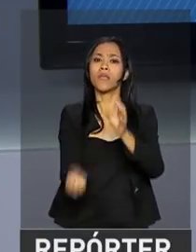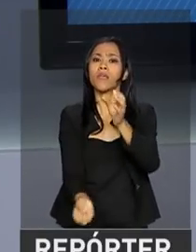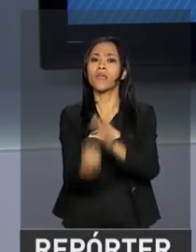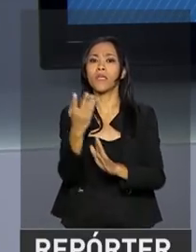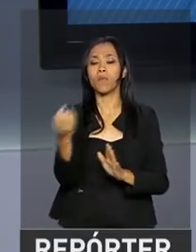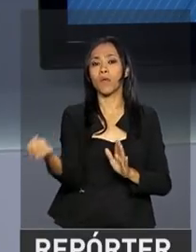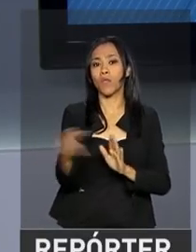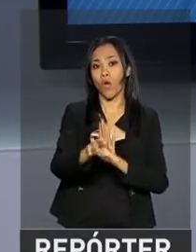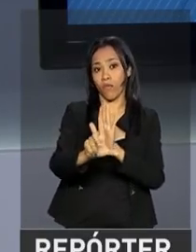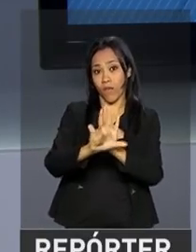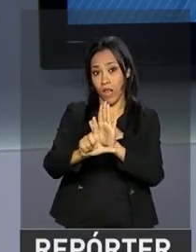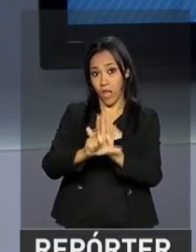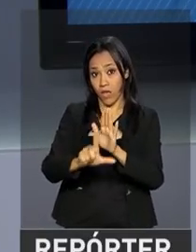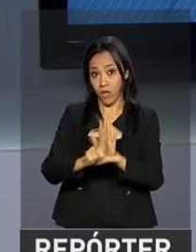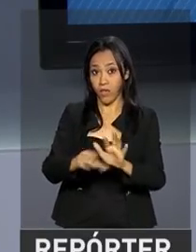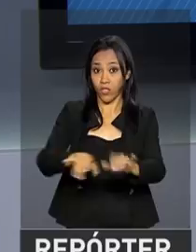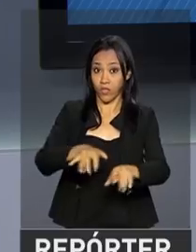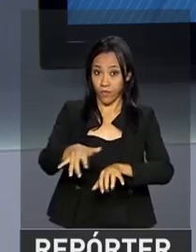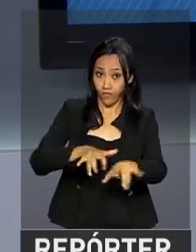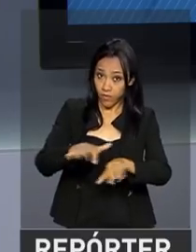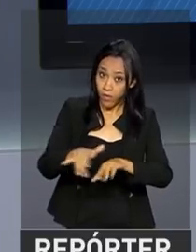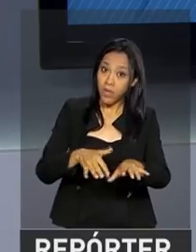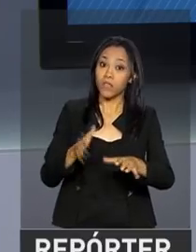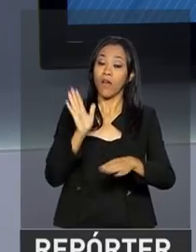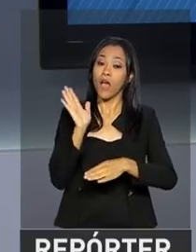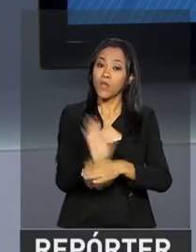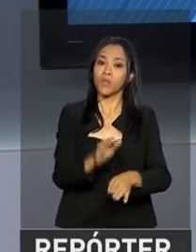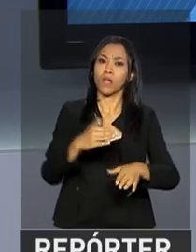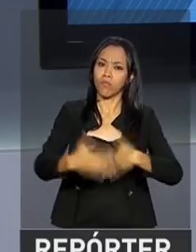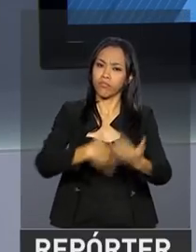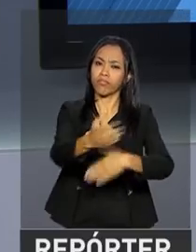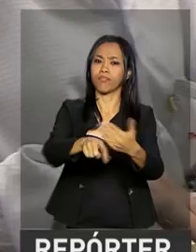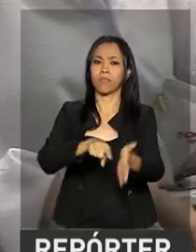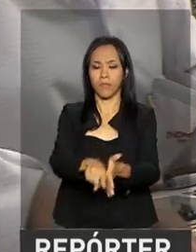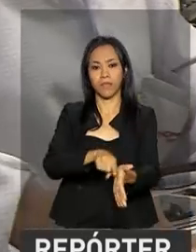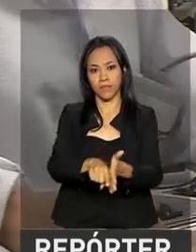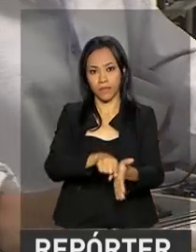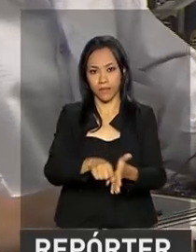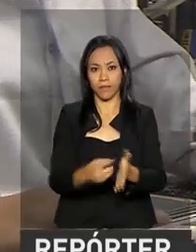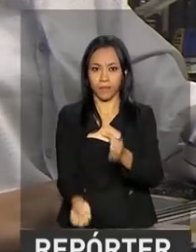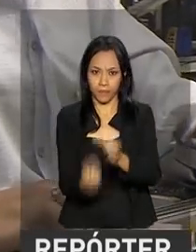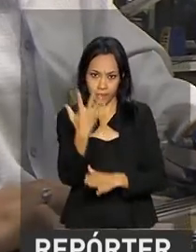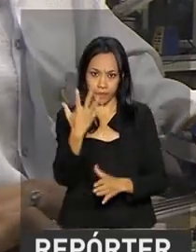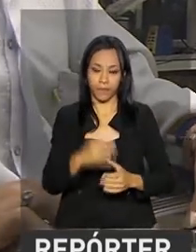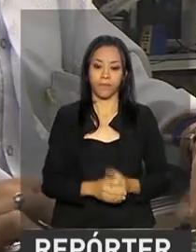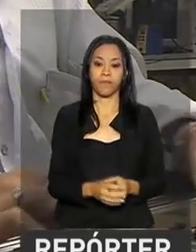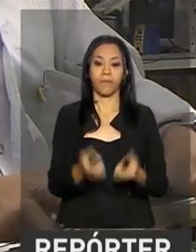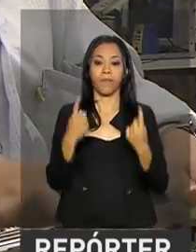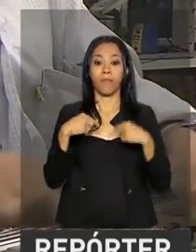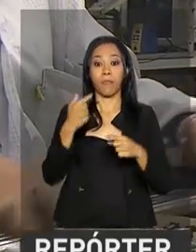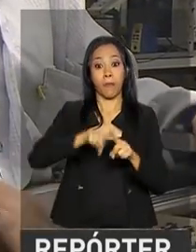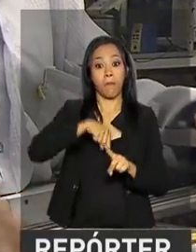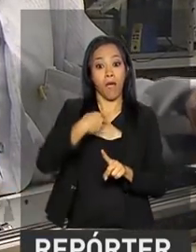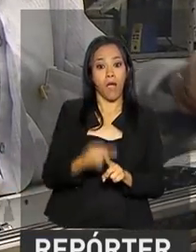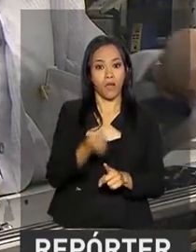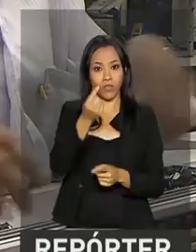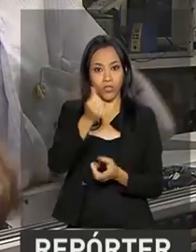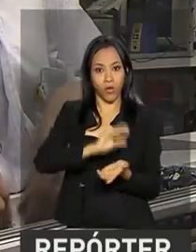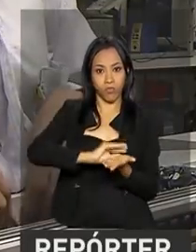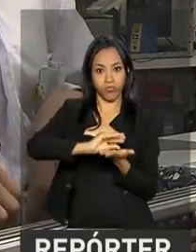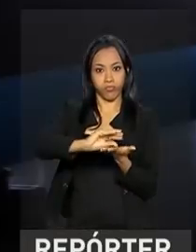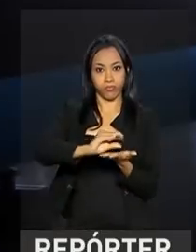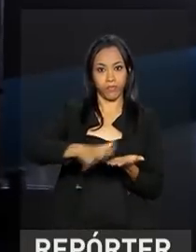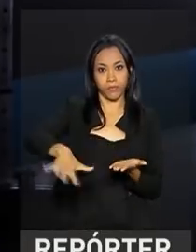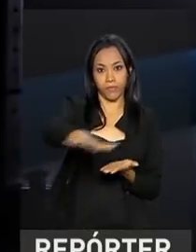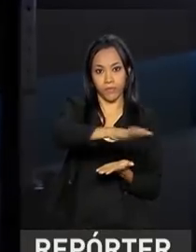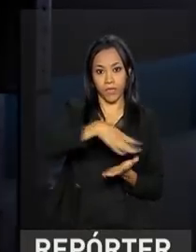deve gerar mais investimentos em pesquisa e desenvolvimento para o setor mais investimentos em pesquisa e desenvolvimento